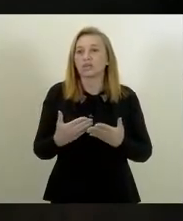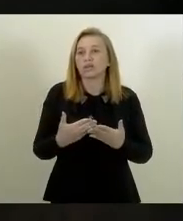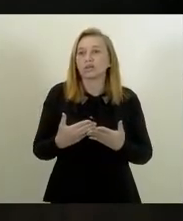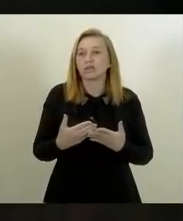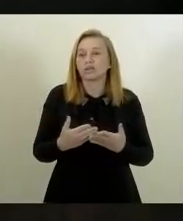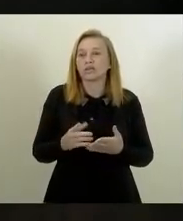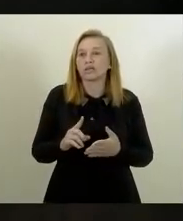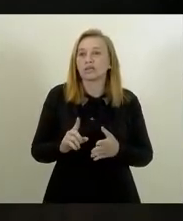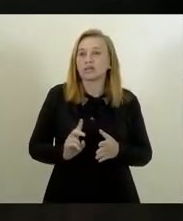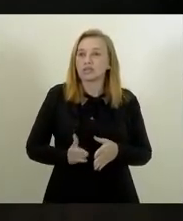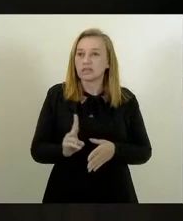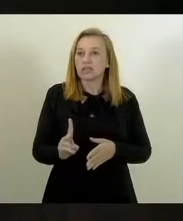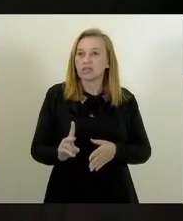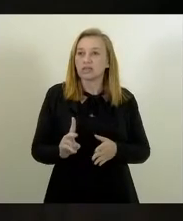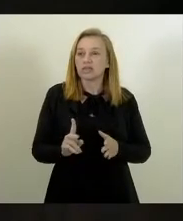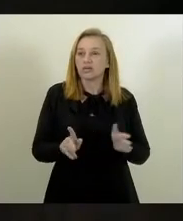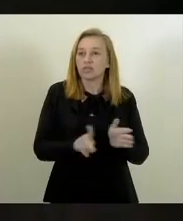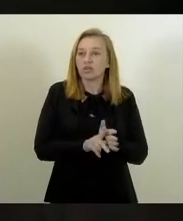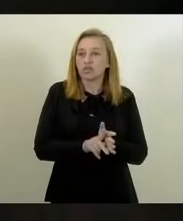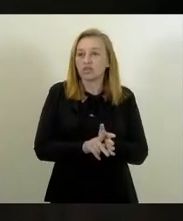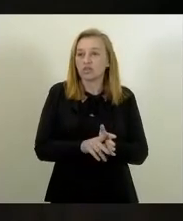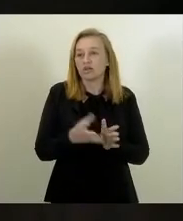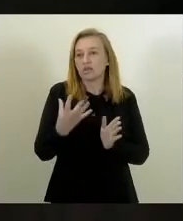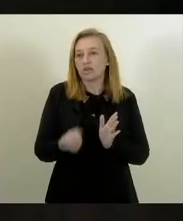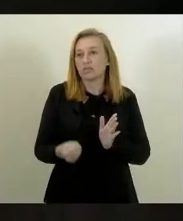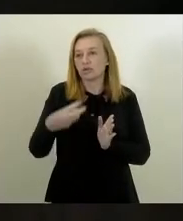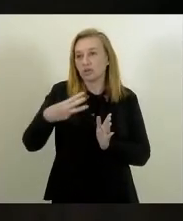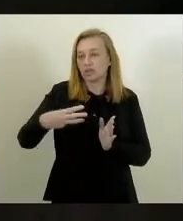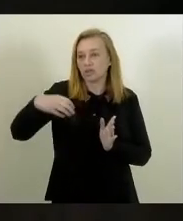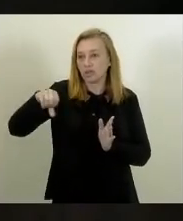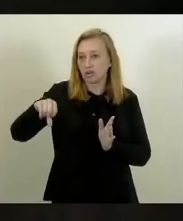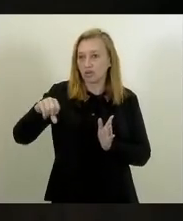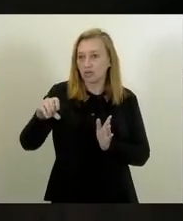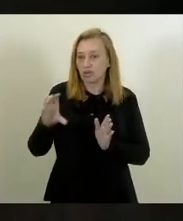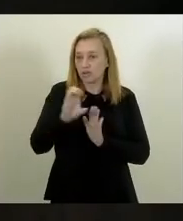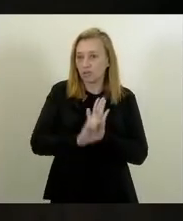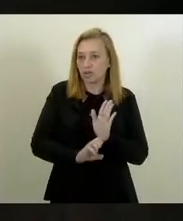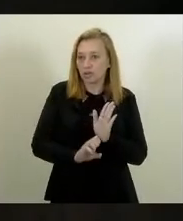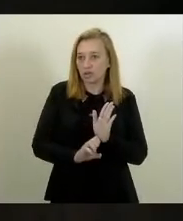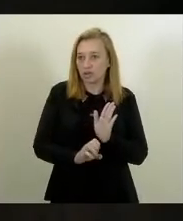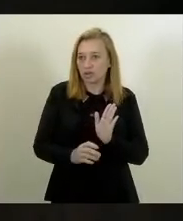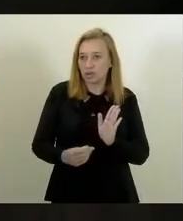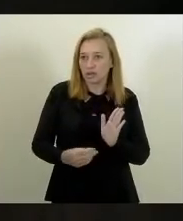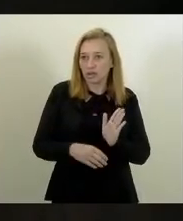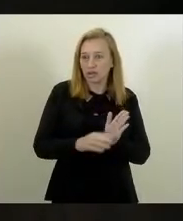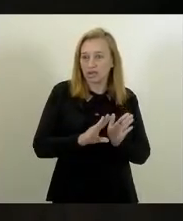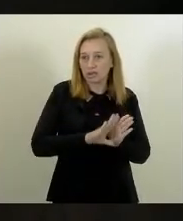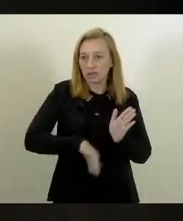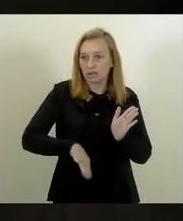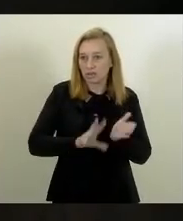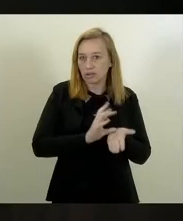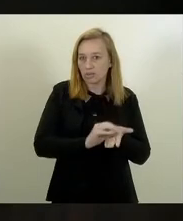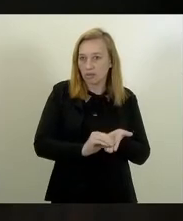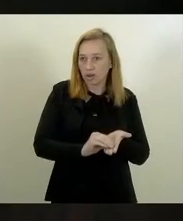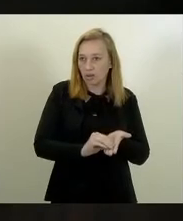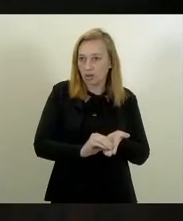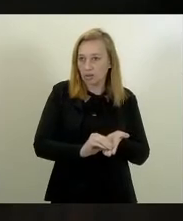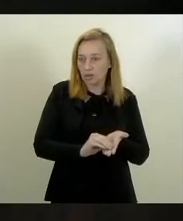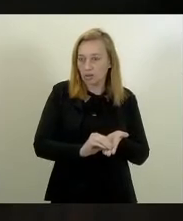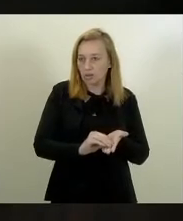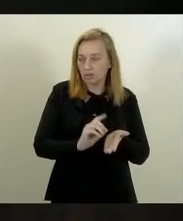em seguida, o projeto recebeu 39 emendas e sai de pauta. Mas eu queria tocar a pauta. Porque se tiver